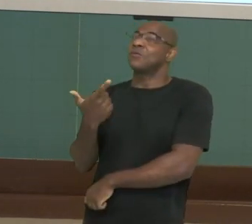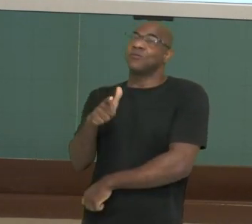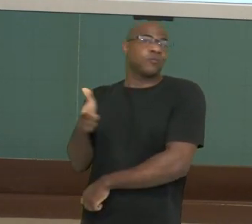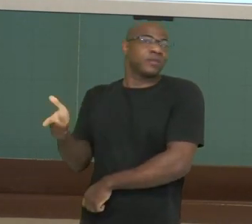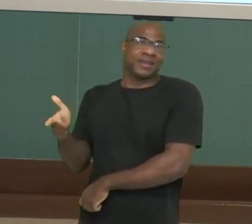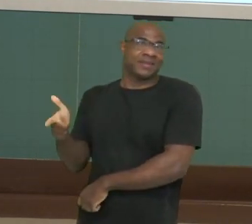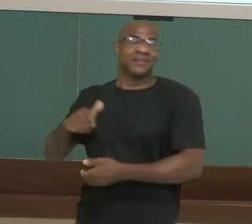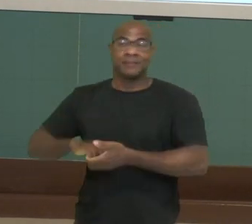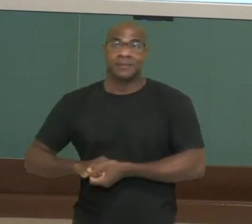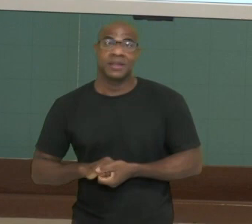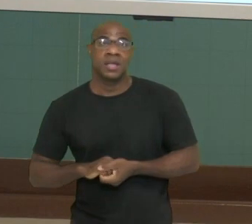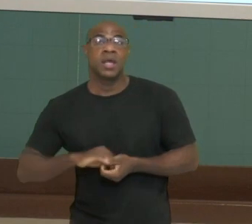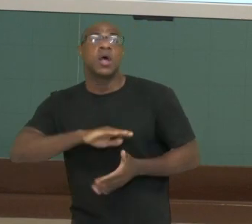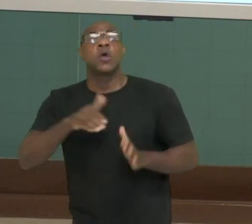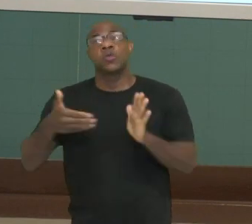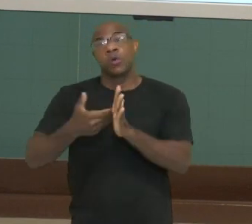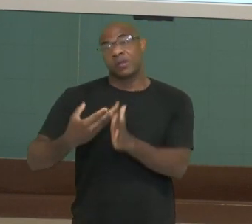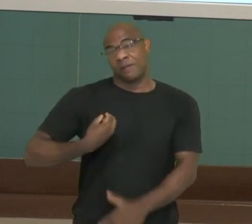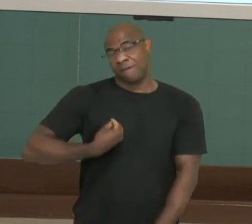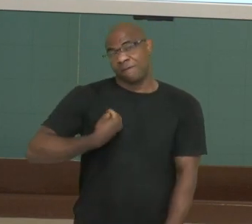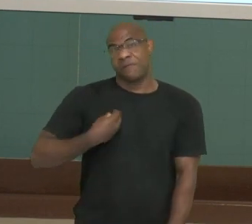organismos vivos possuem células.